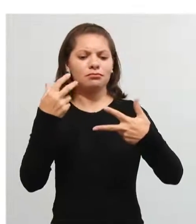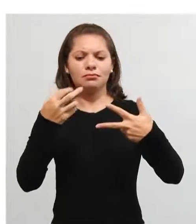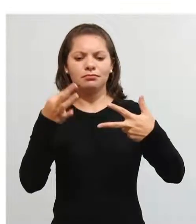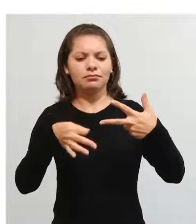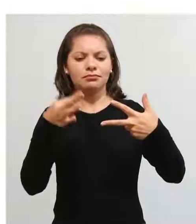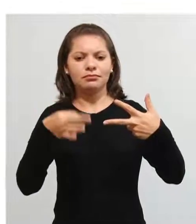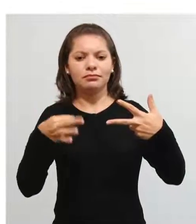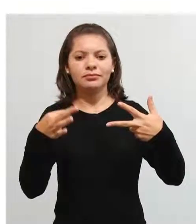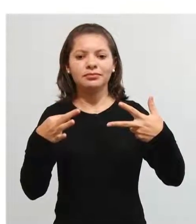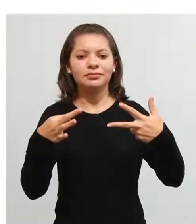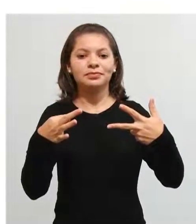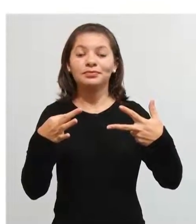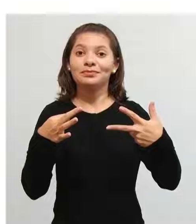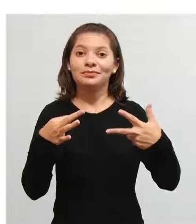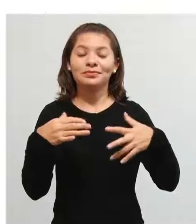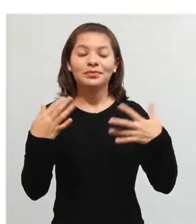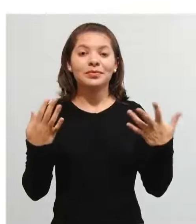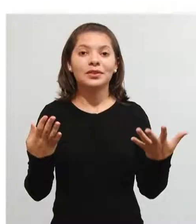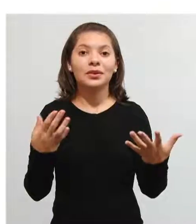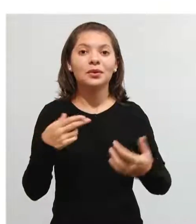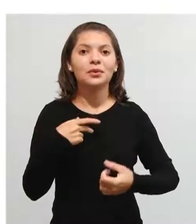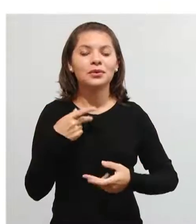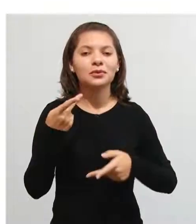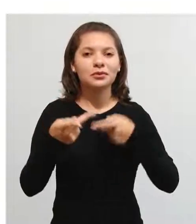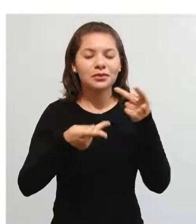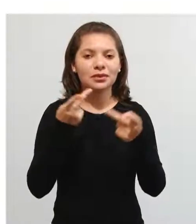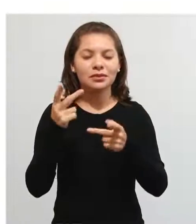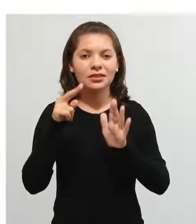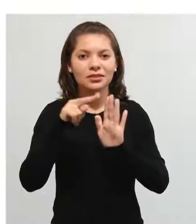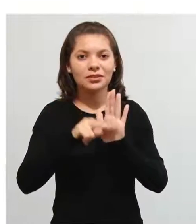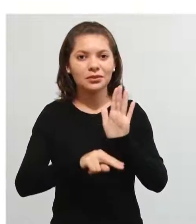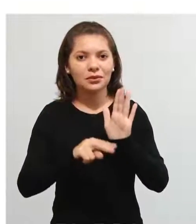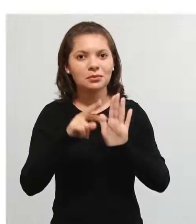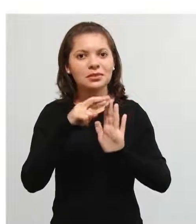fazer. Portanto, quando eu falo que as